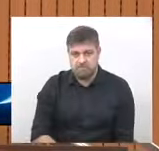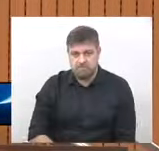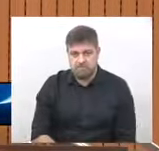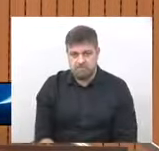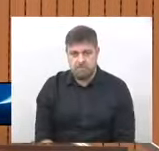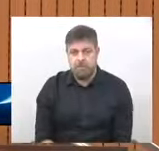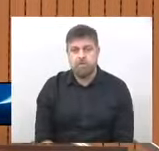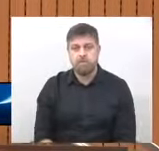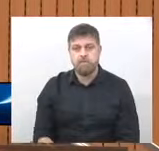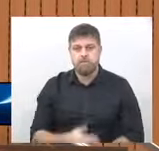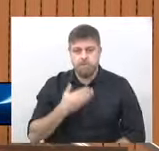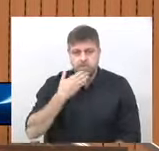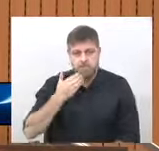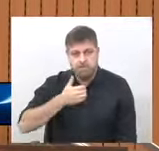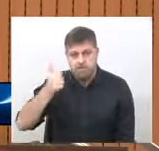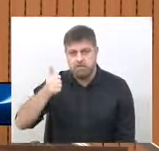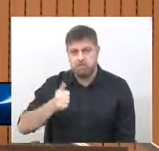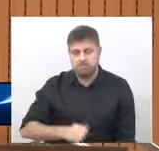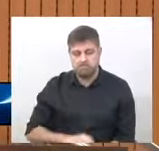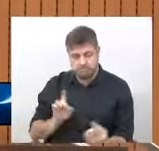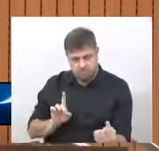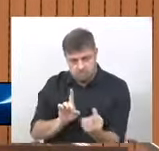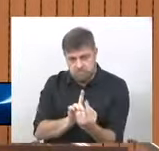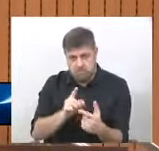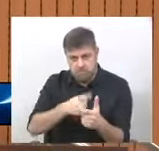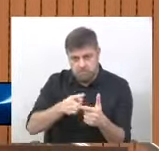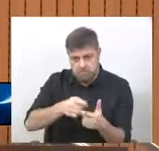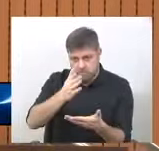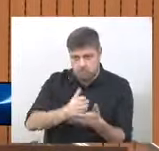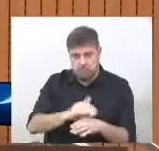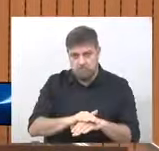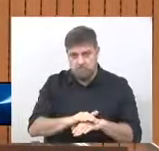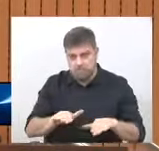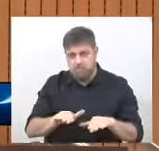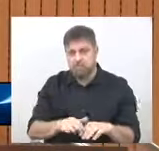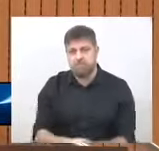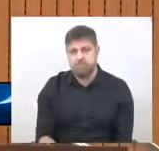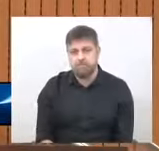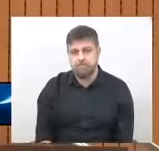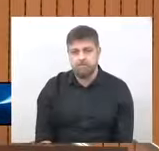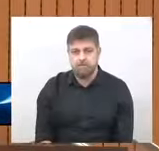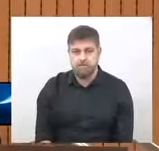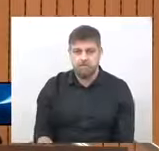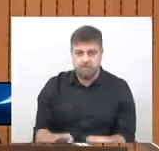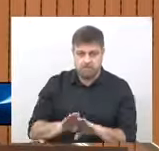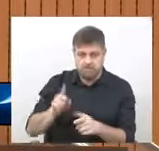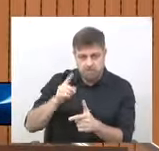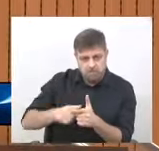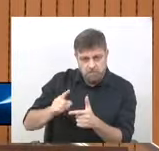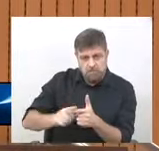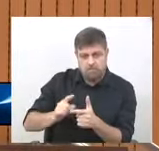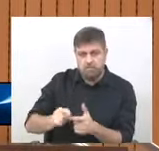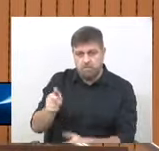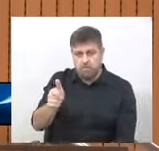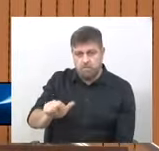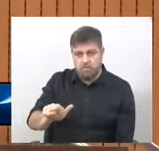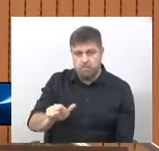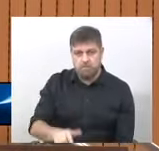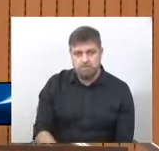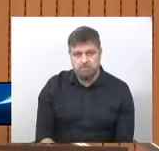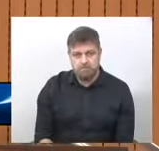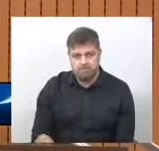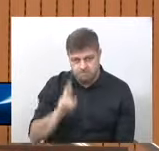o melhor é que o munícipe resolveu o problema dele. E outro problema, senhor